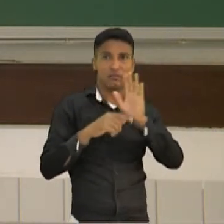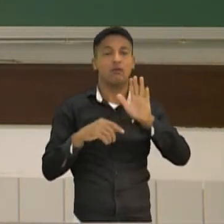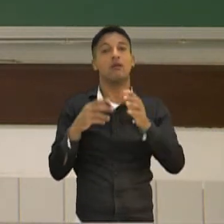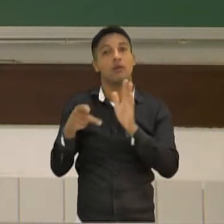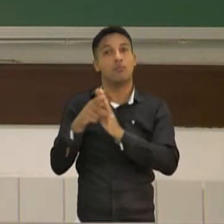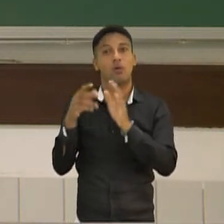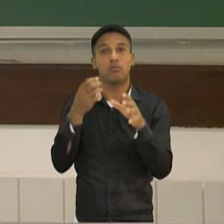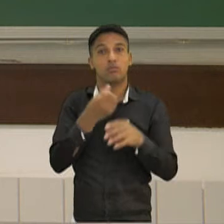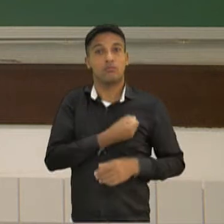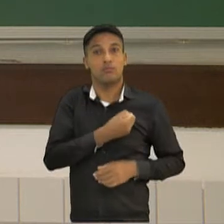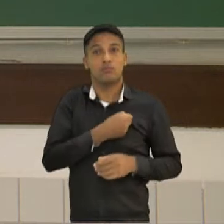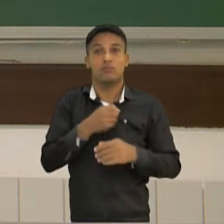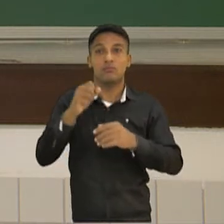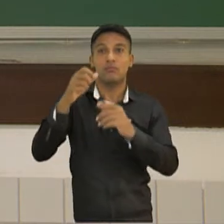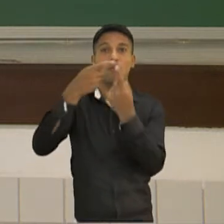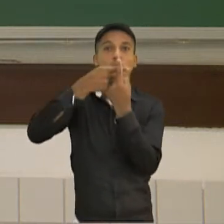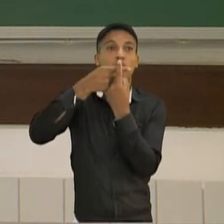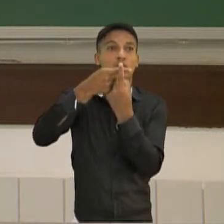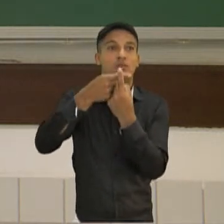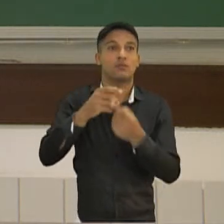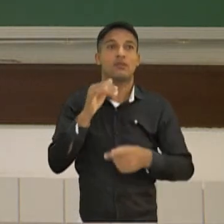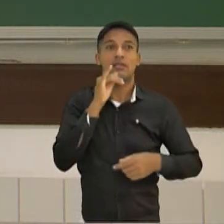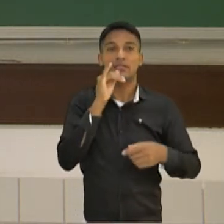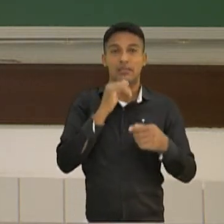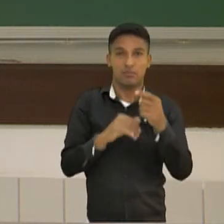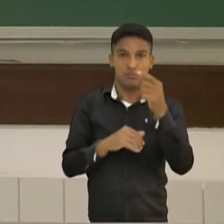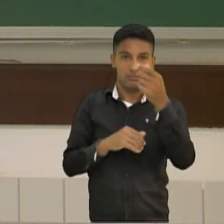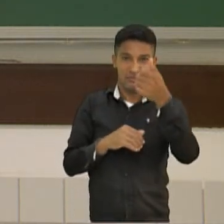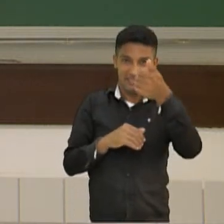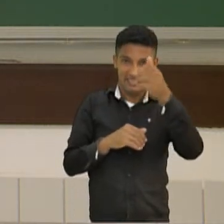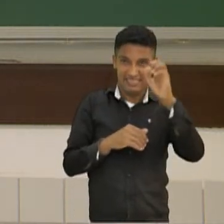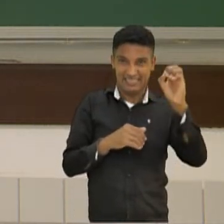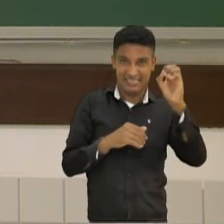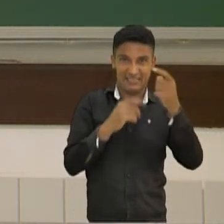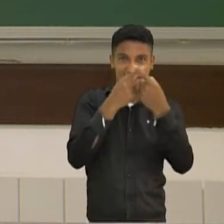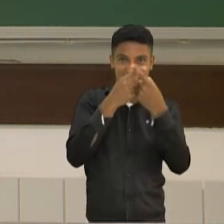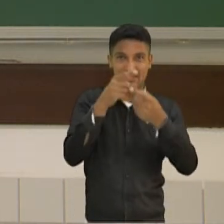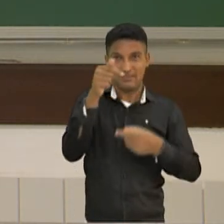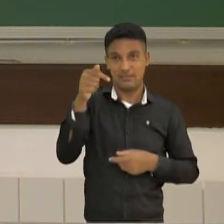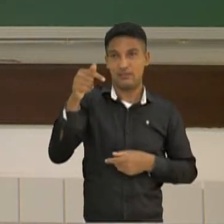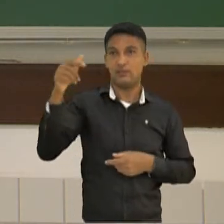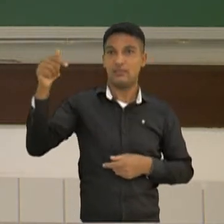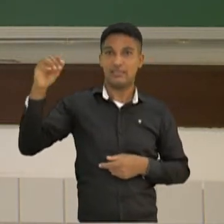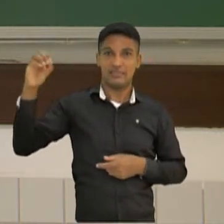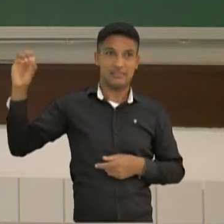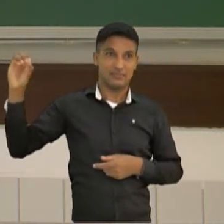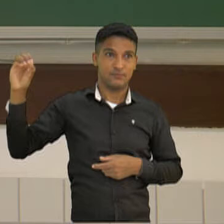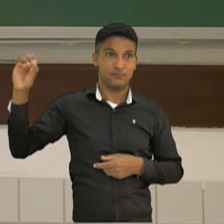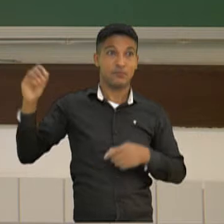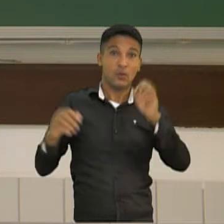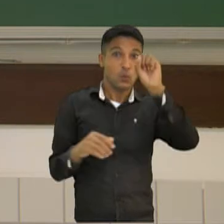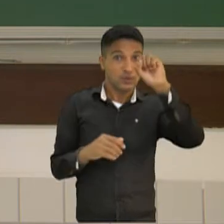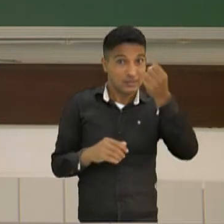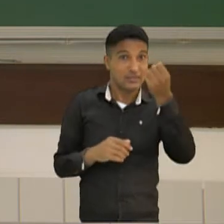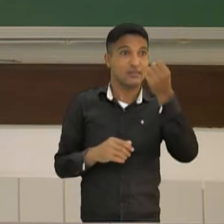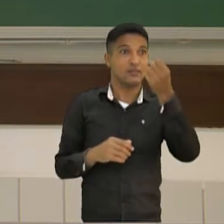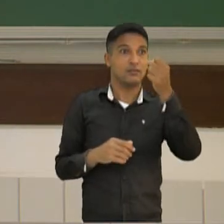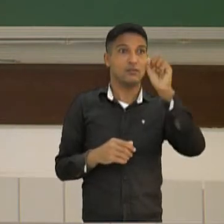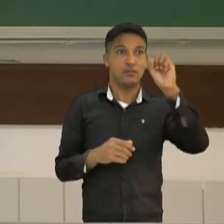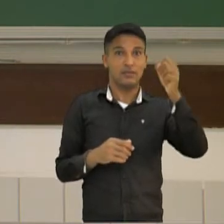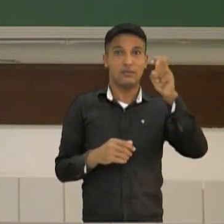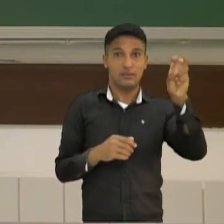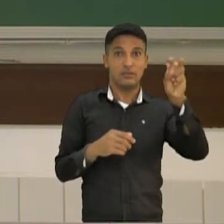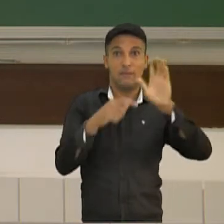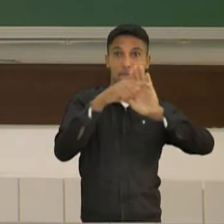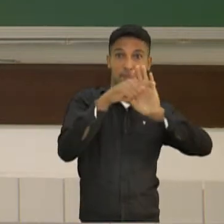positivos. Então aqui, 100 vezes 7, 700. 885 menos 700 dá